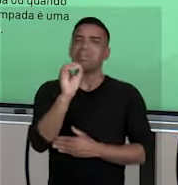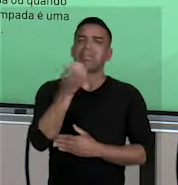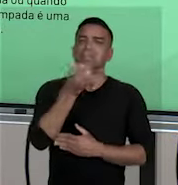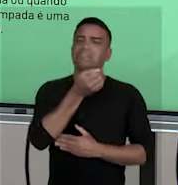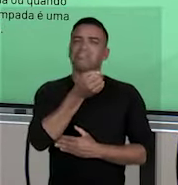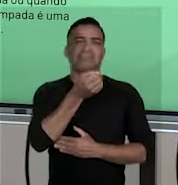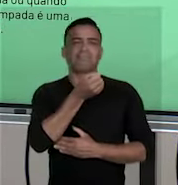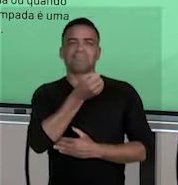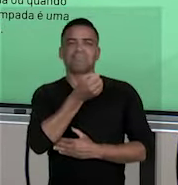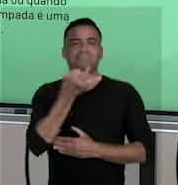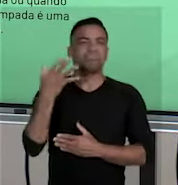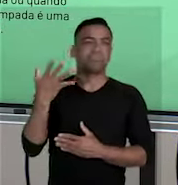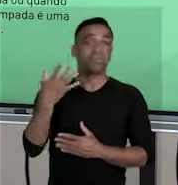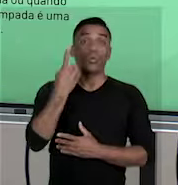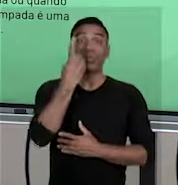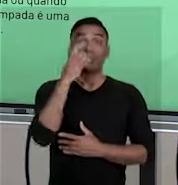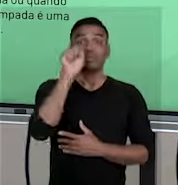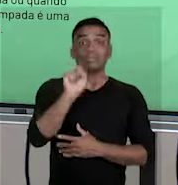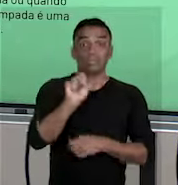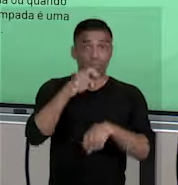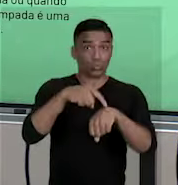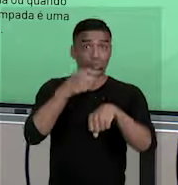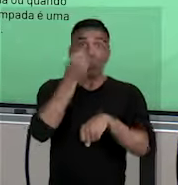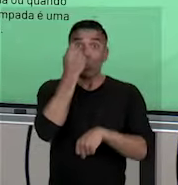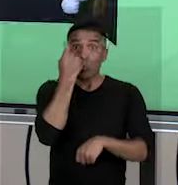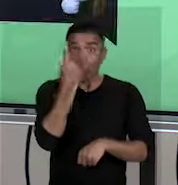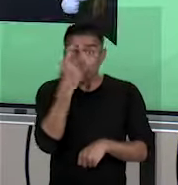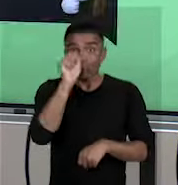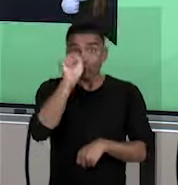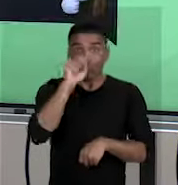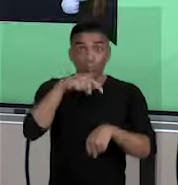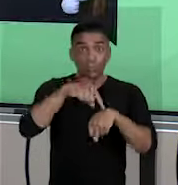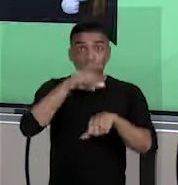por segundo, beleza? Bom,